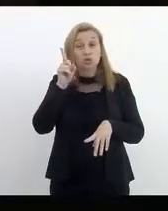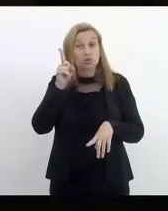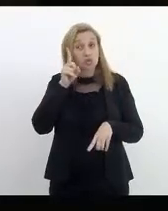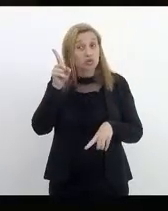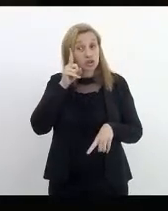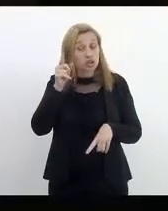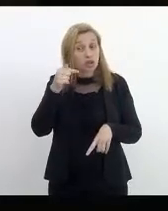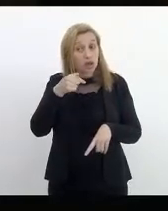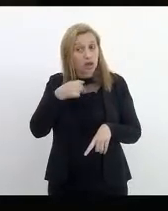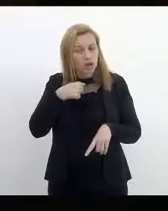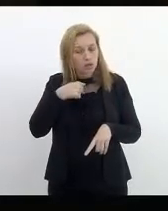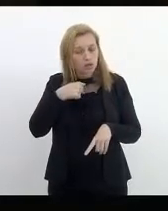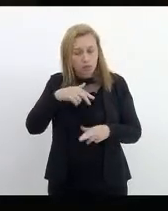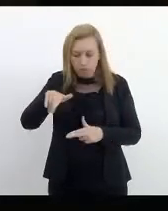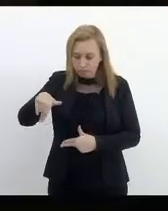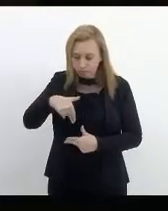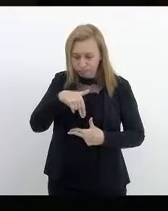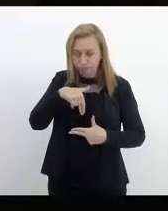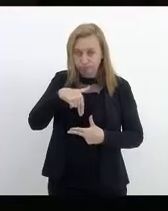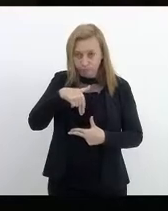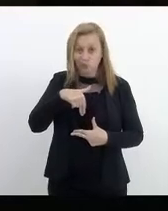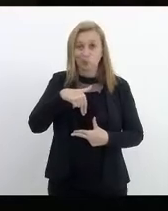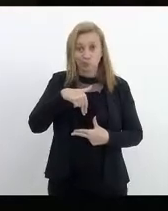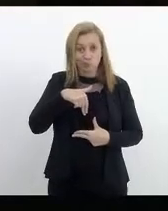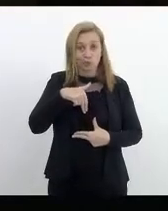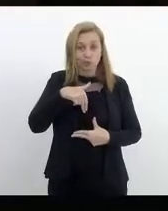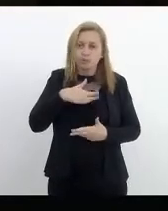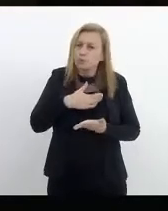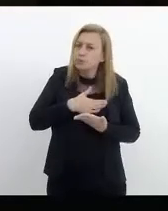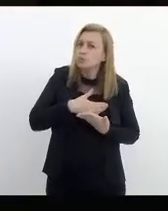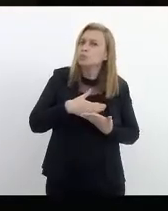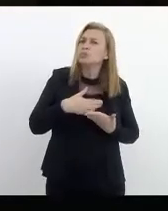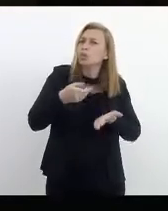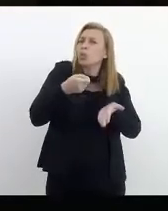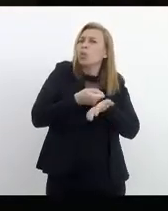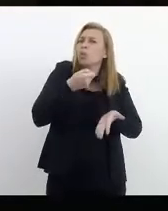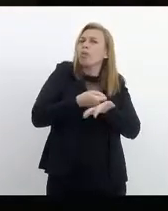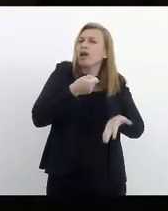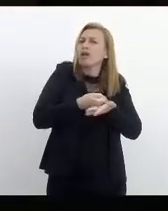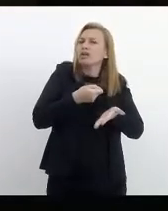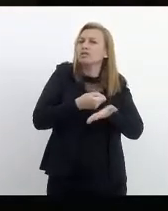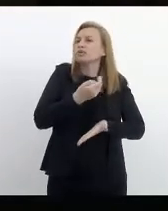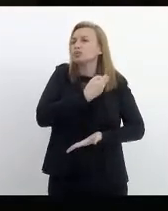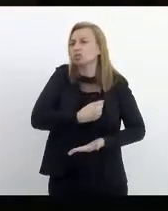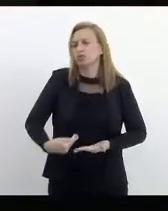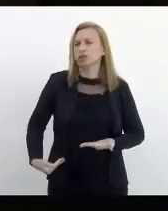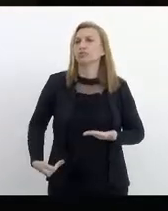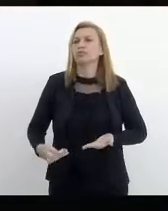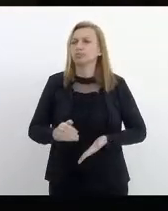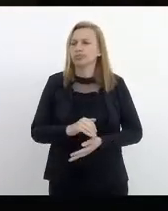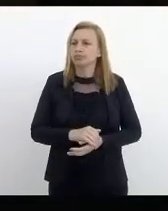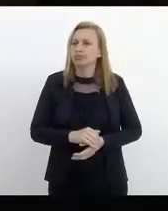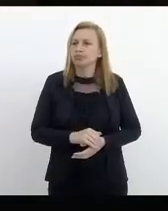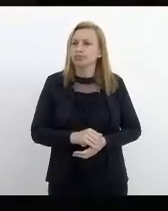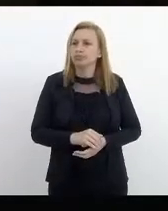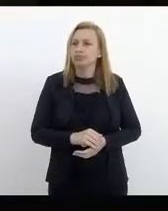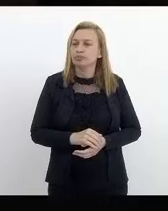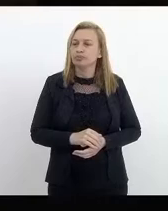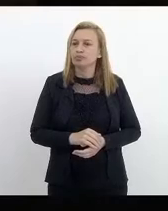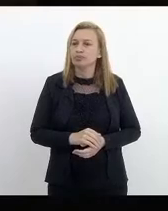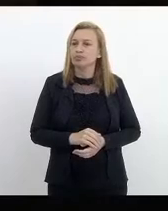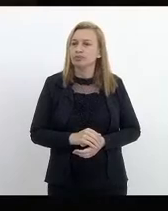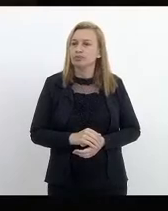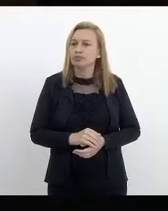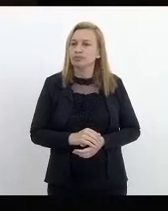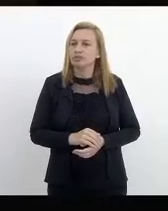vou ocupar esta Tribuna para começar a cobrar do governo que envie para esta